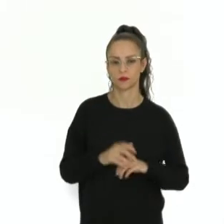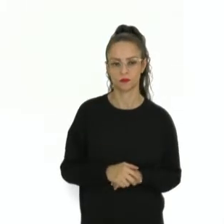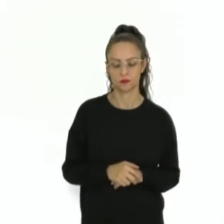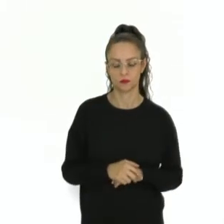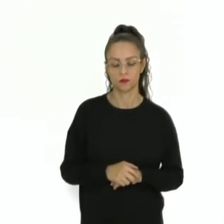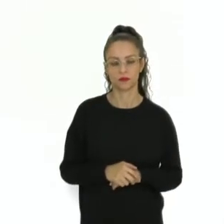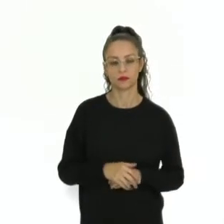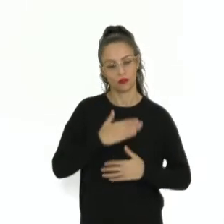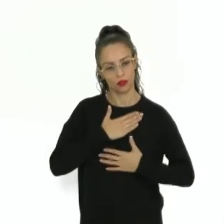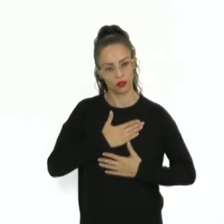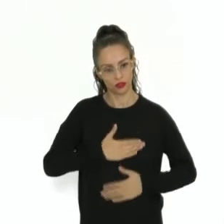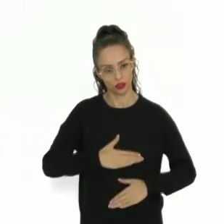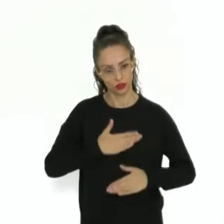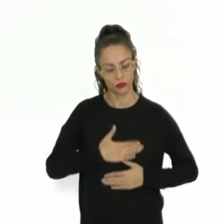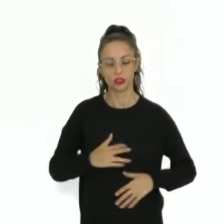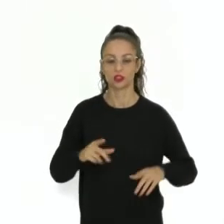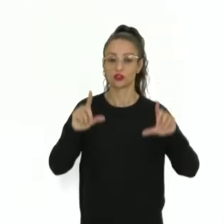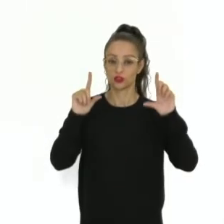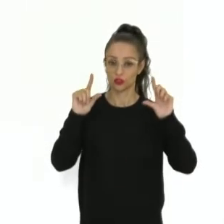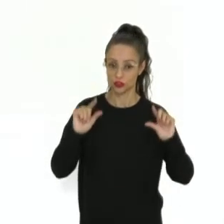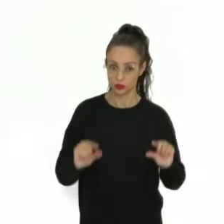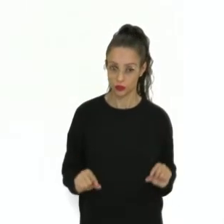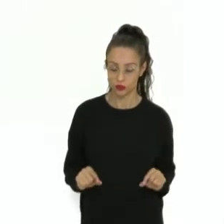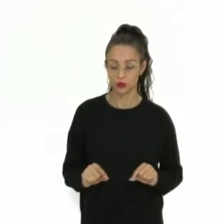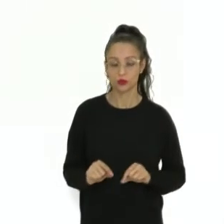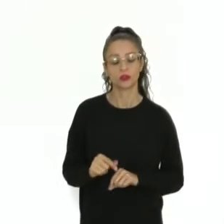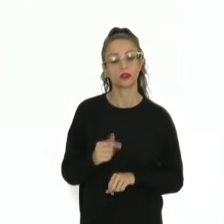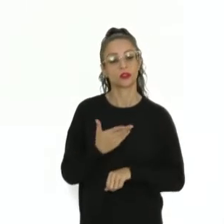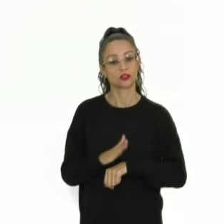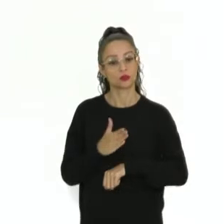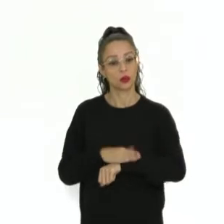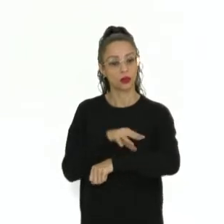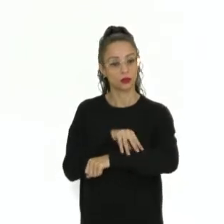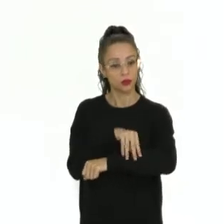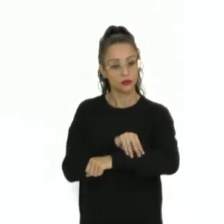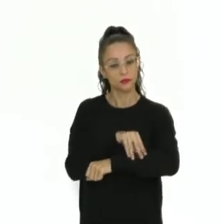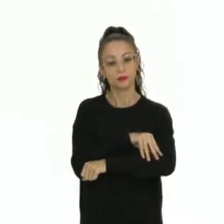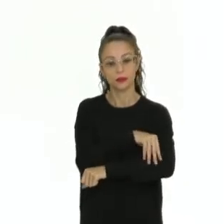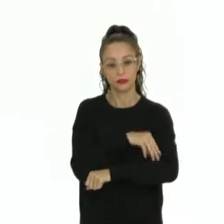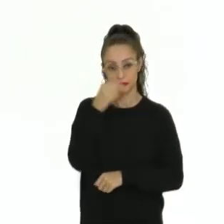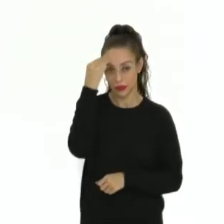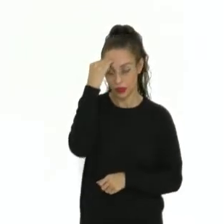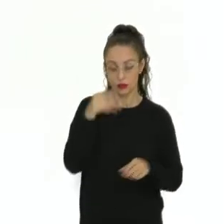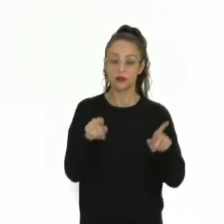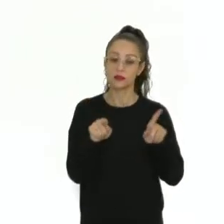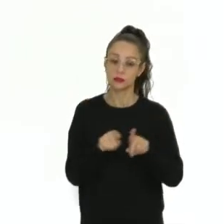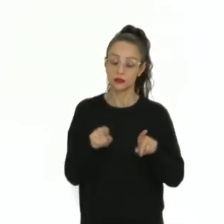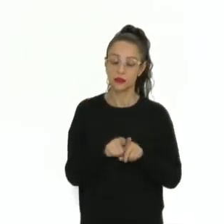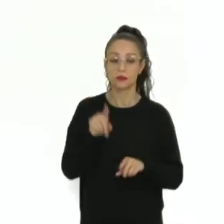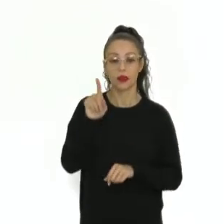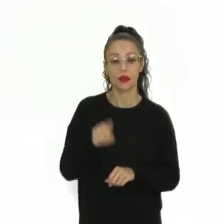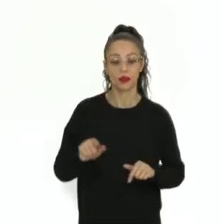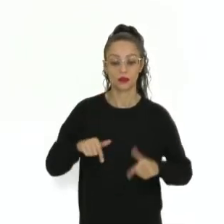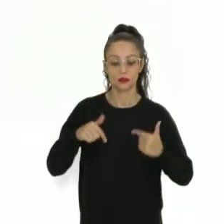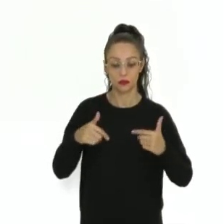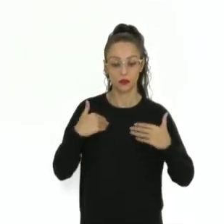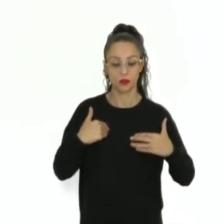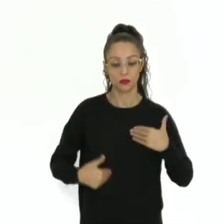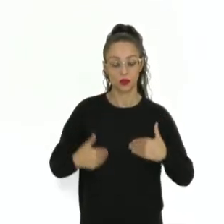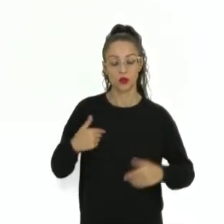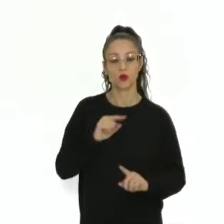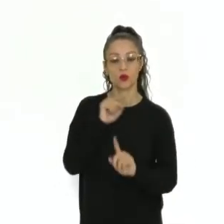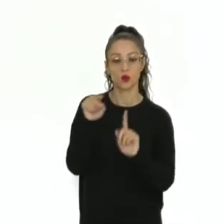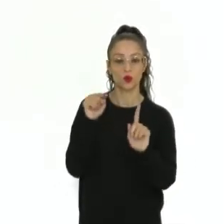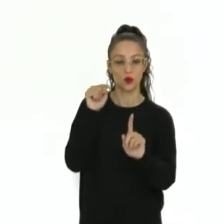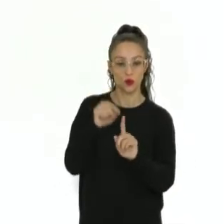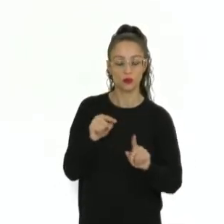busca o relaxamento, reduzir drasticamente a atividade muscular e mental, e é uma ação corporal cujo objetivo é romper